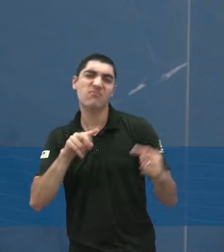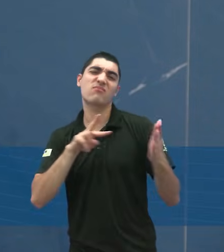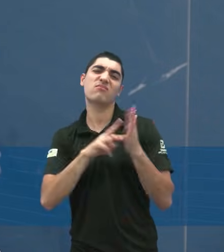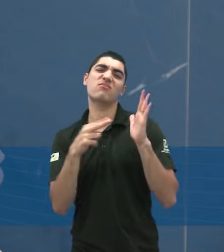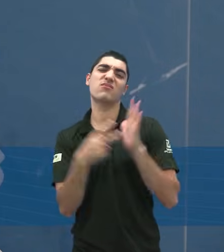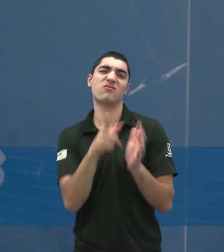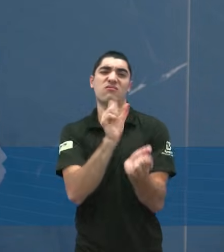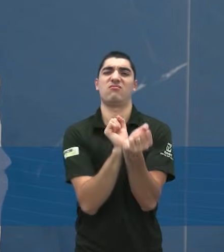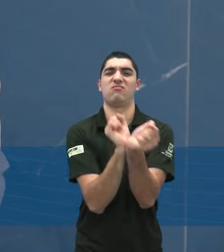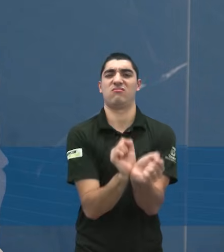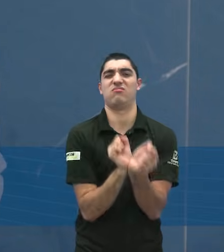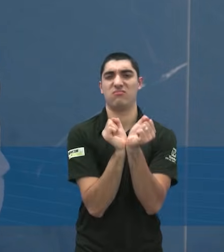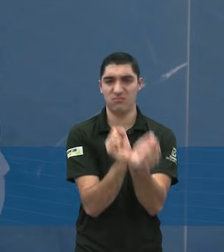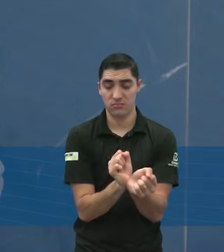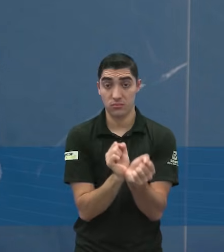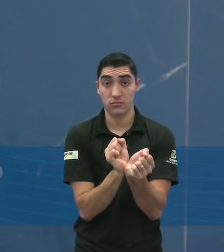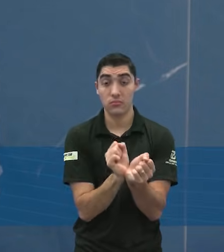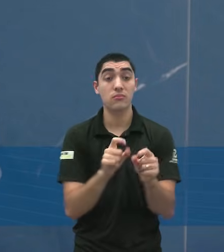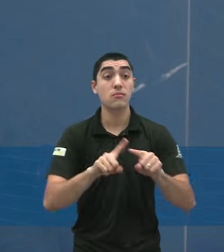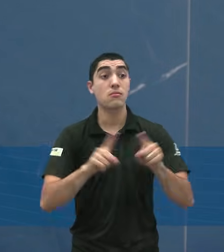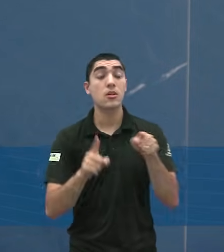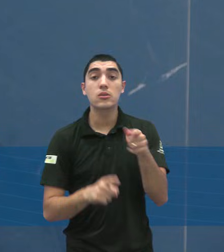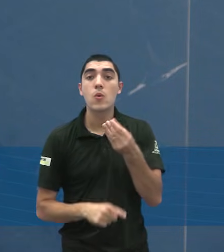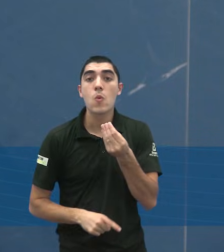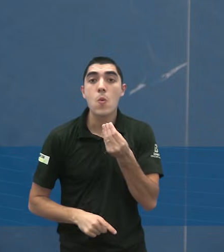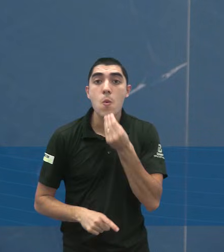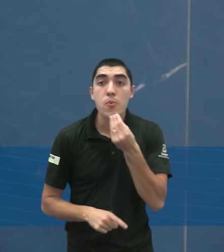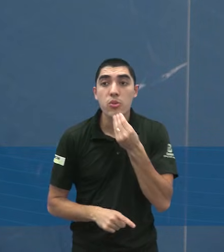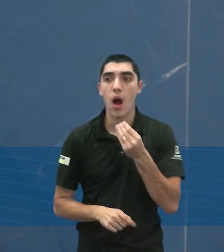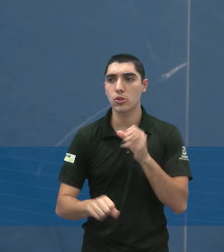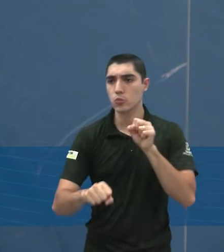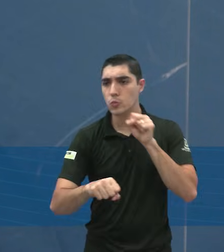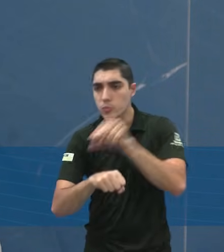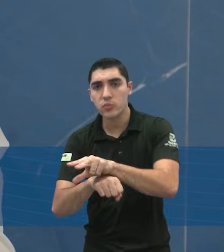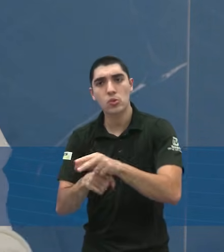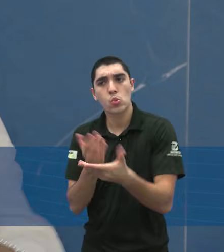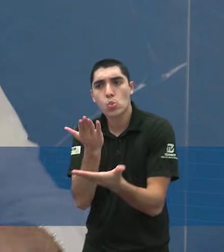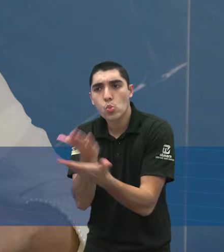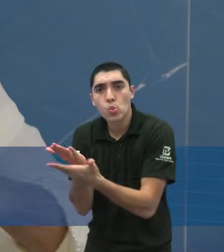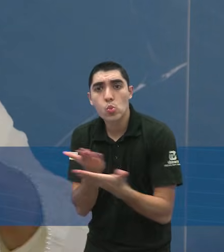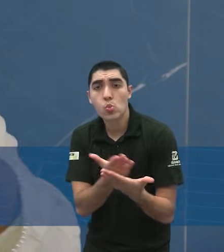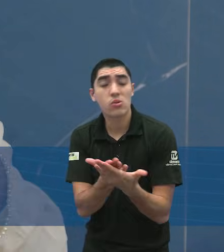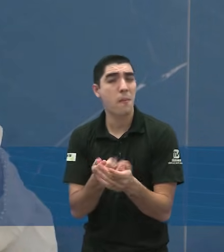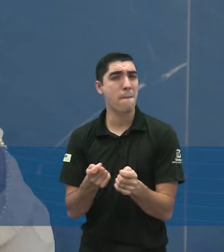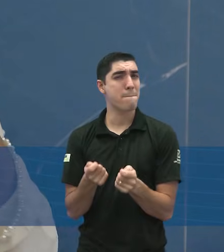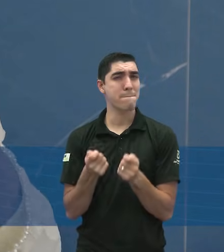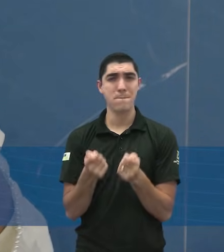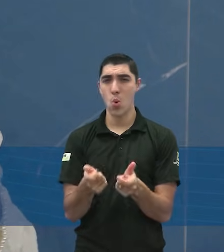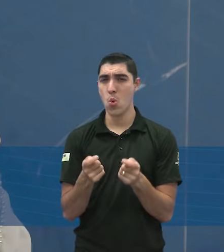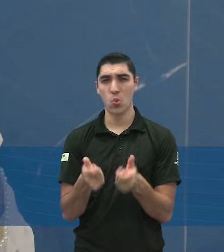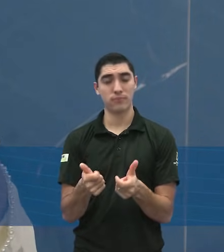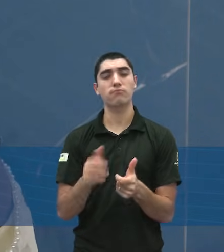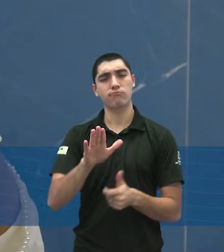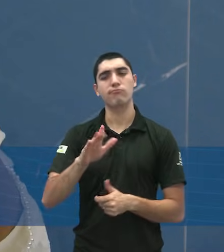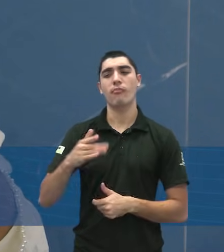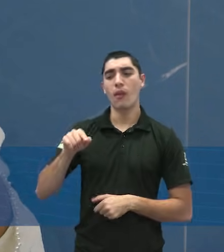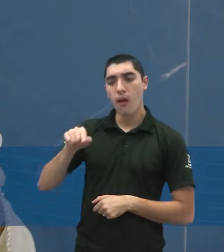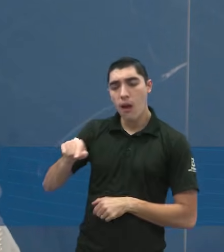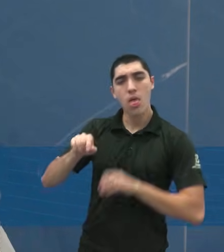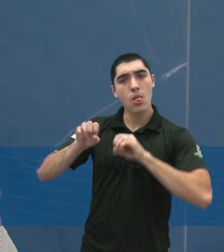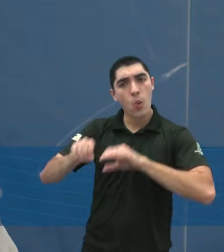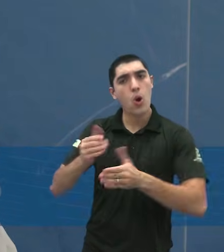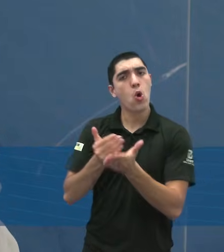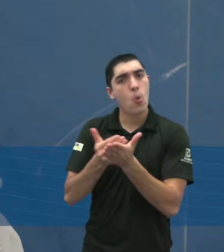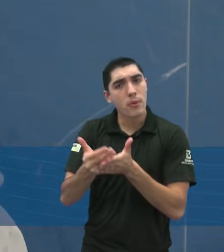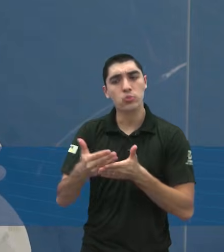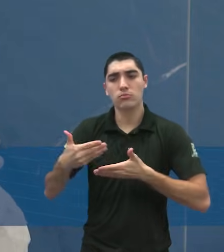e com pouco acesso, na verdade, na educação formal. E conforme vai tendo a evolução da educação formal, tendo